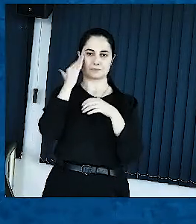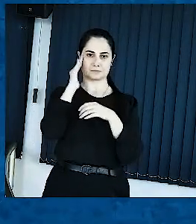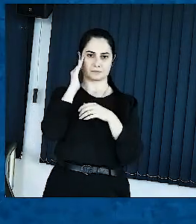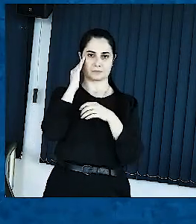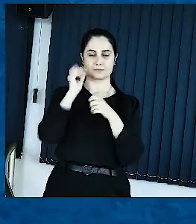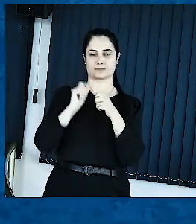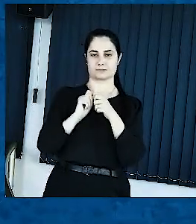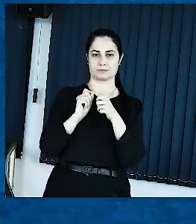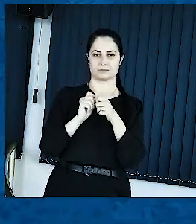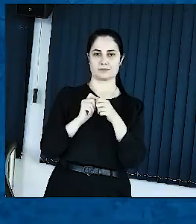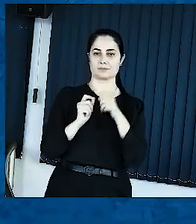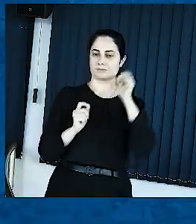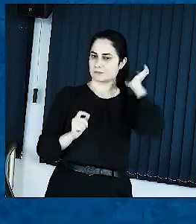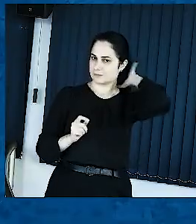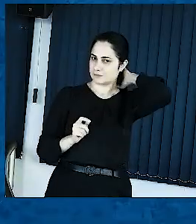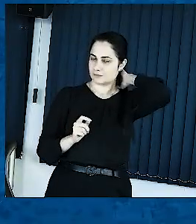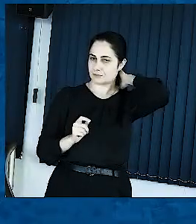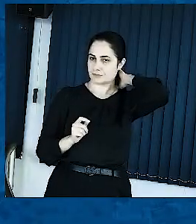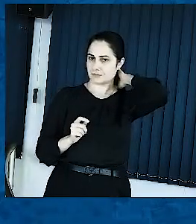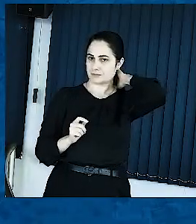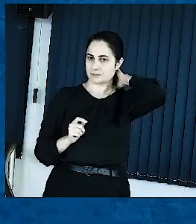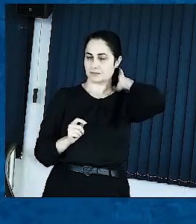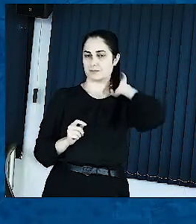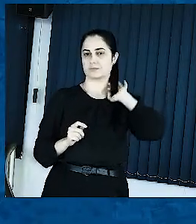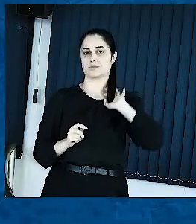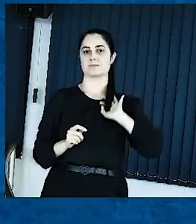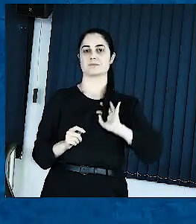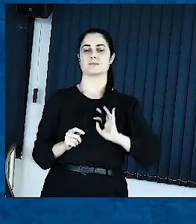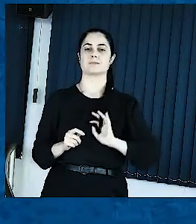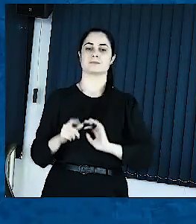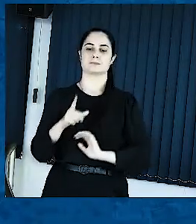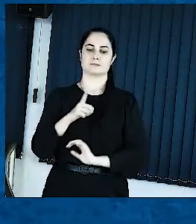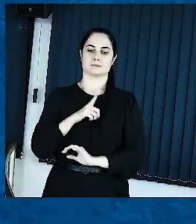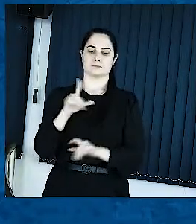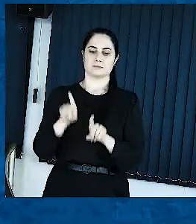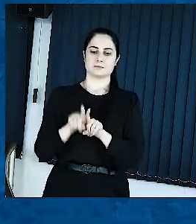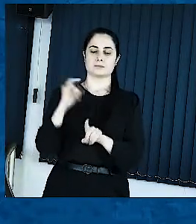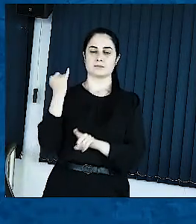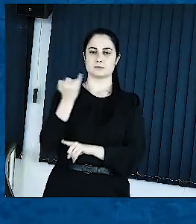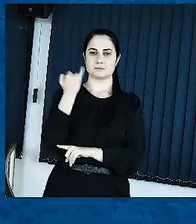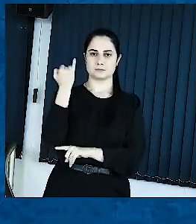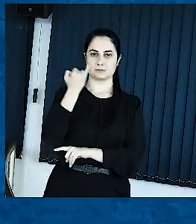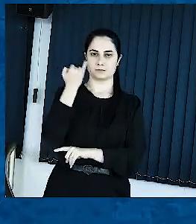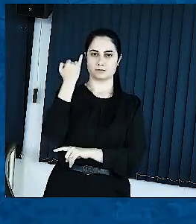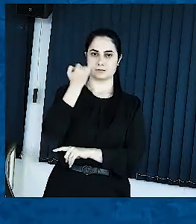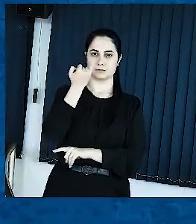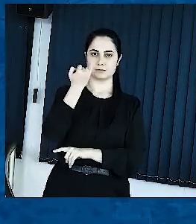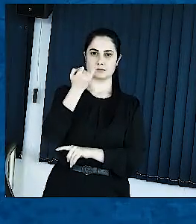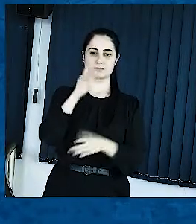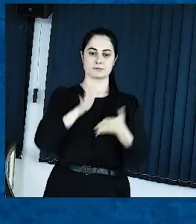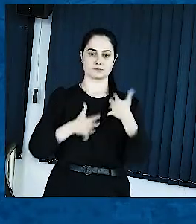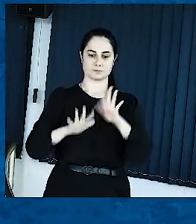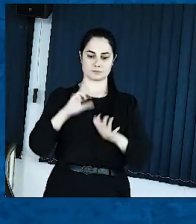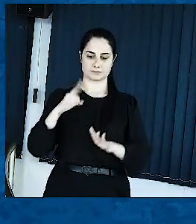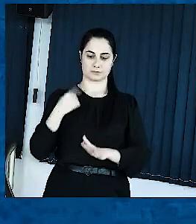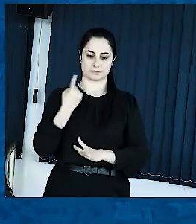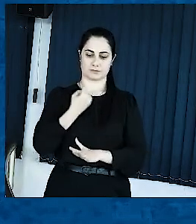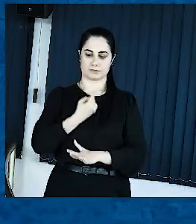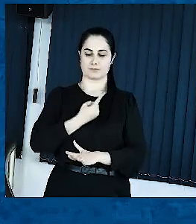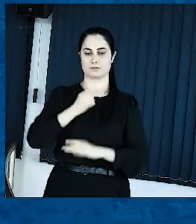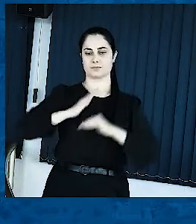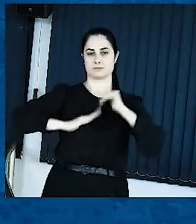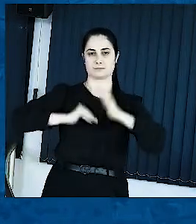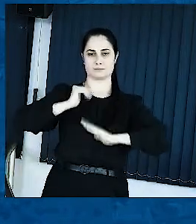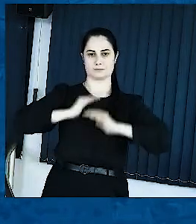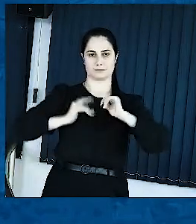entendimento em fazer diagnóstico e acompanhamento. E uma coisa muito importante, que muitas vezes nós, profissionais